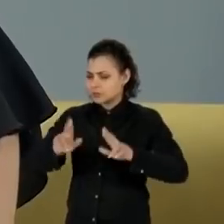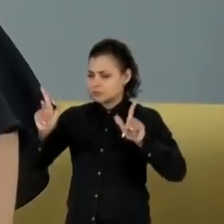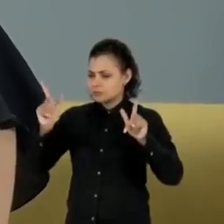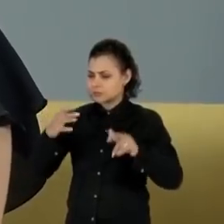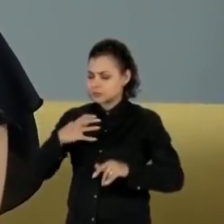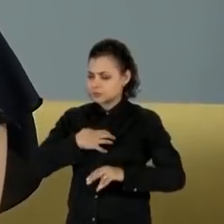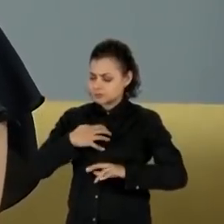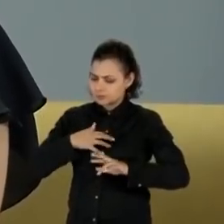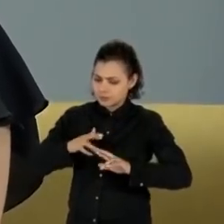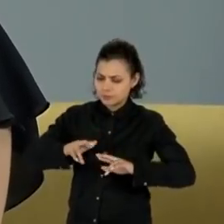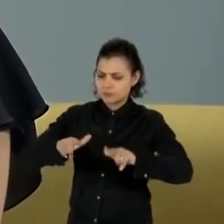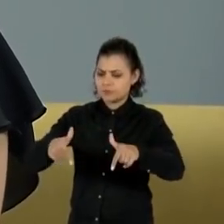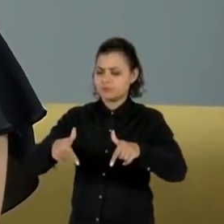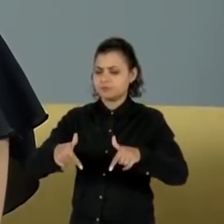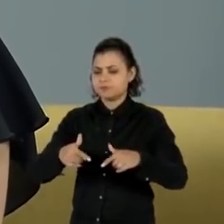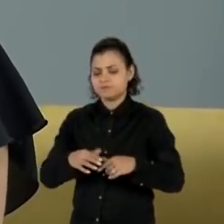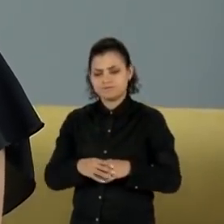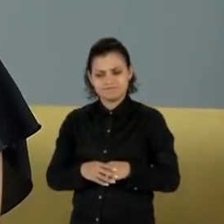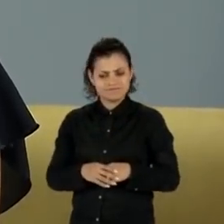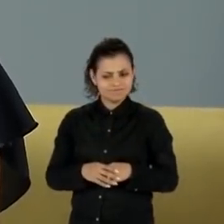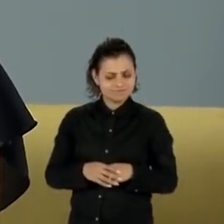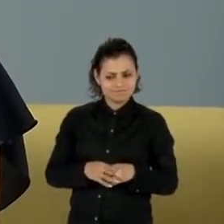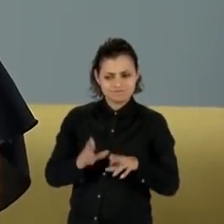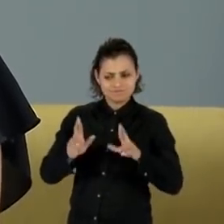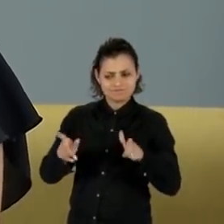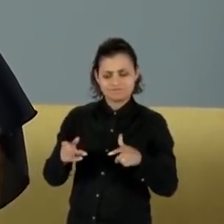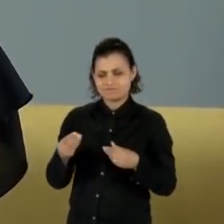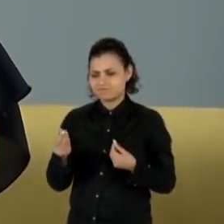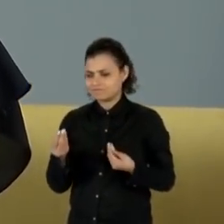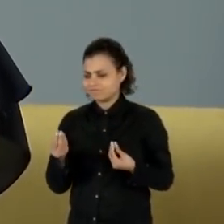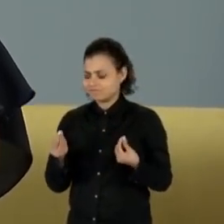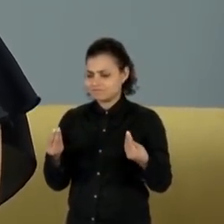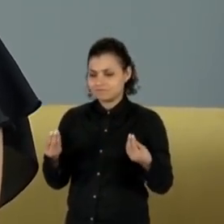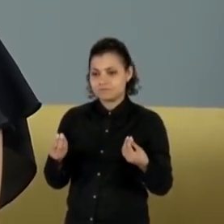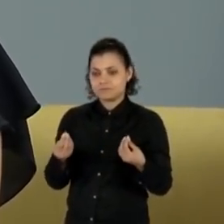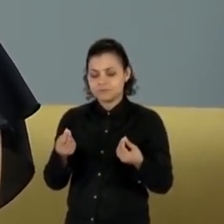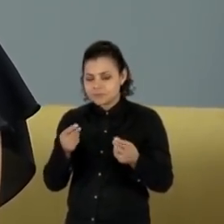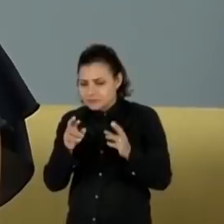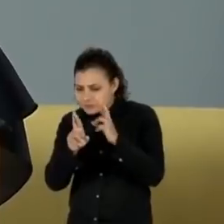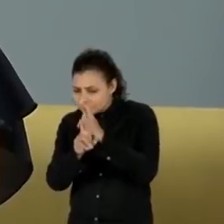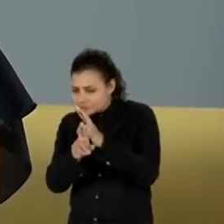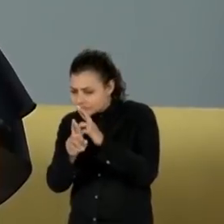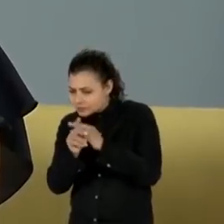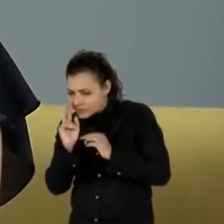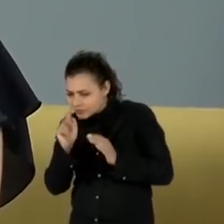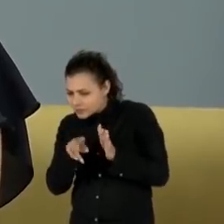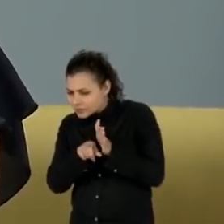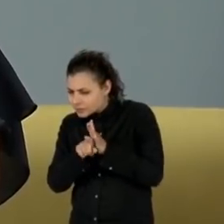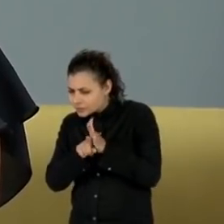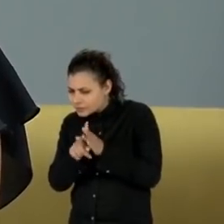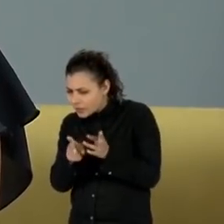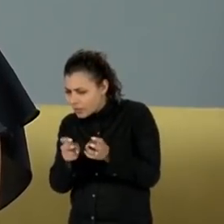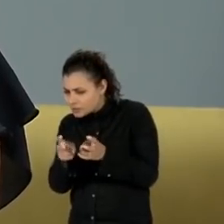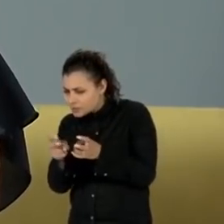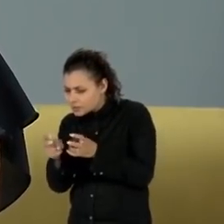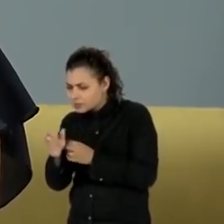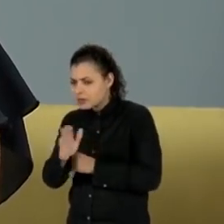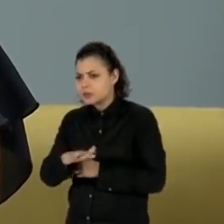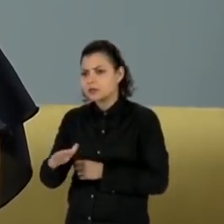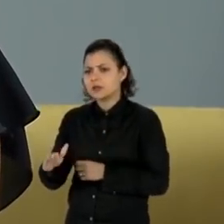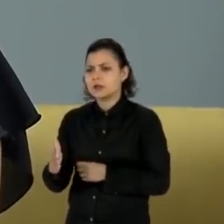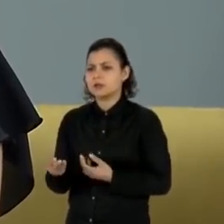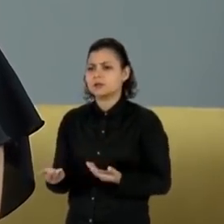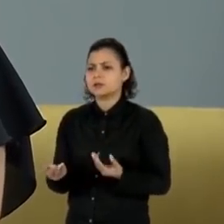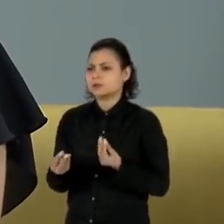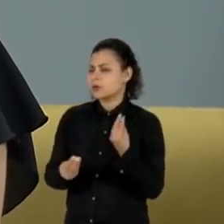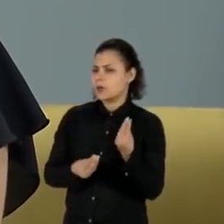até um comportamento diferente do habitual observar mais aquela criança observar mas é